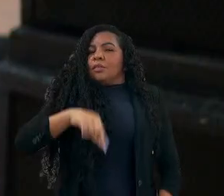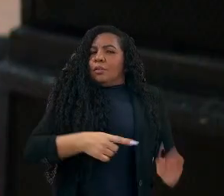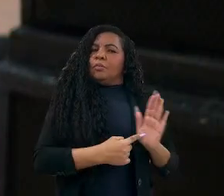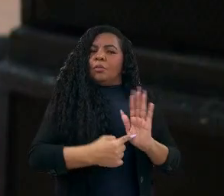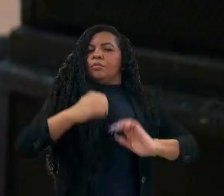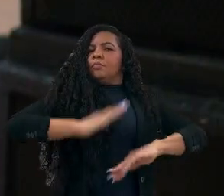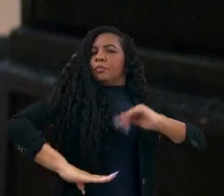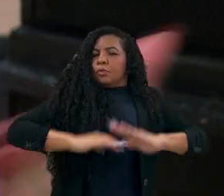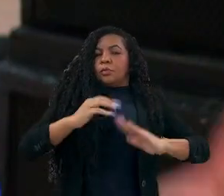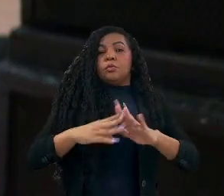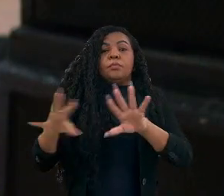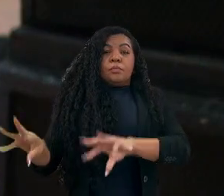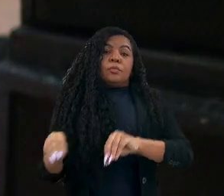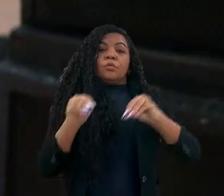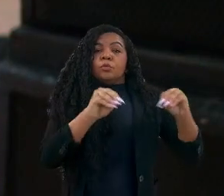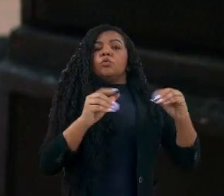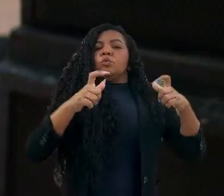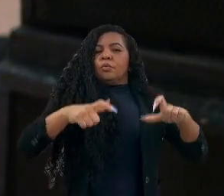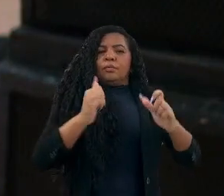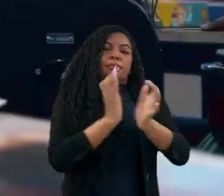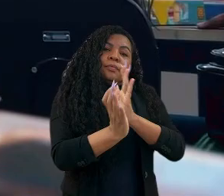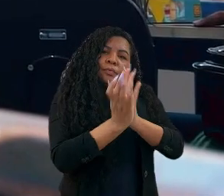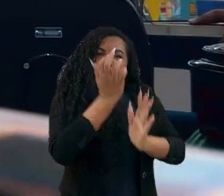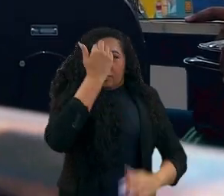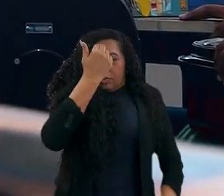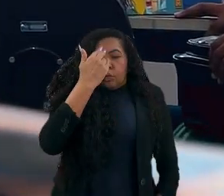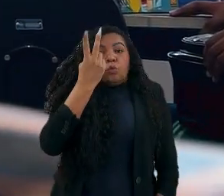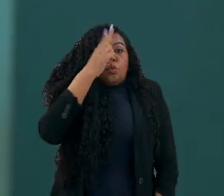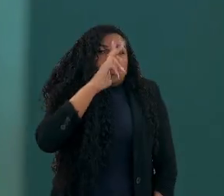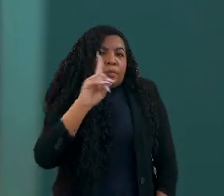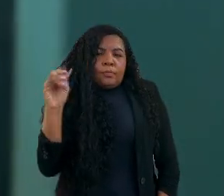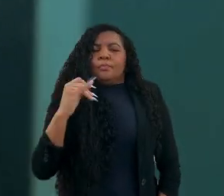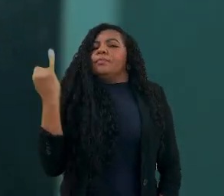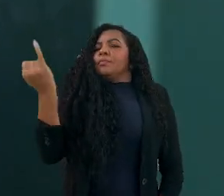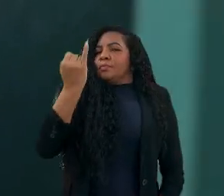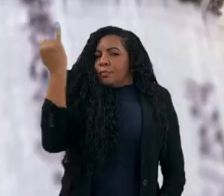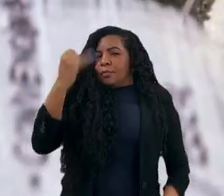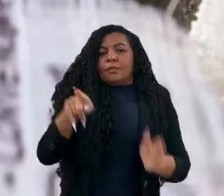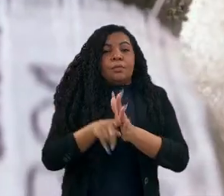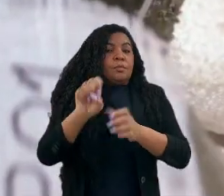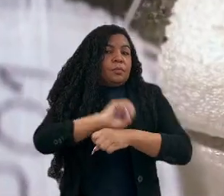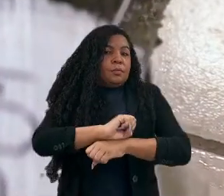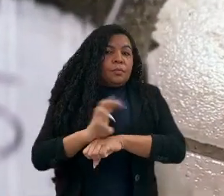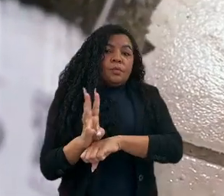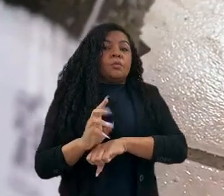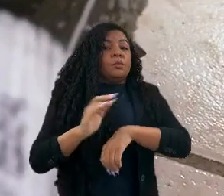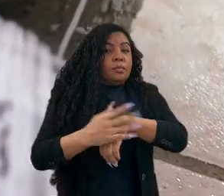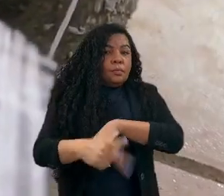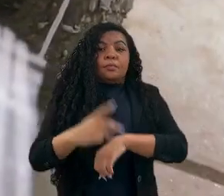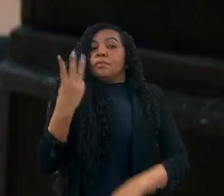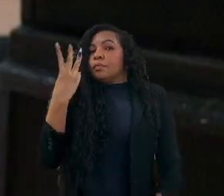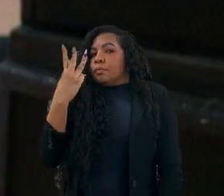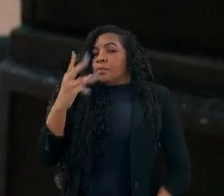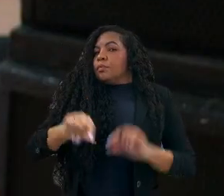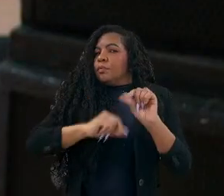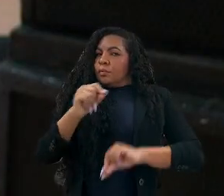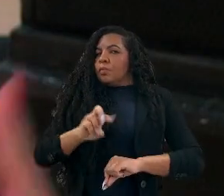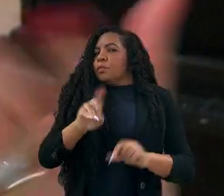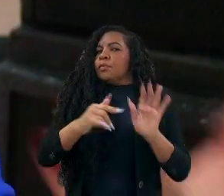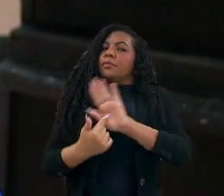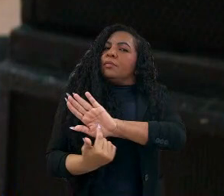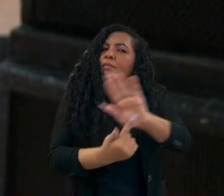a Mostra de Profissão se desloca para o Centro Histórico. Então serão dois dias muito importantes para a Universidade Estadual do Maranhão, em que